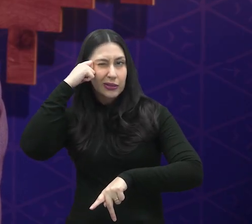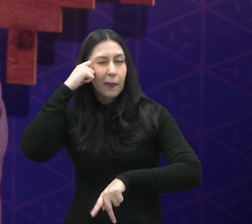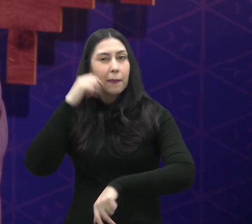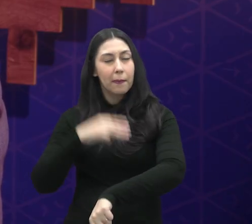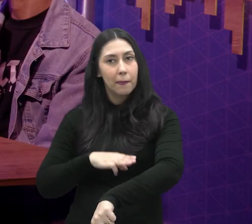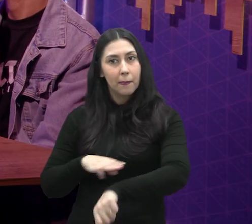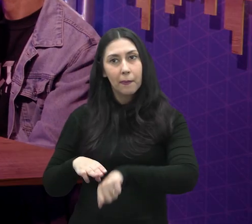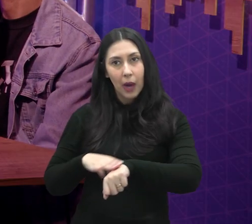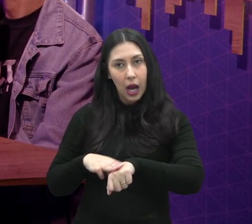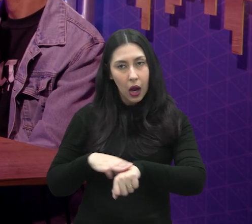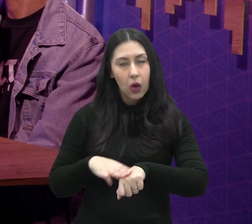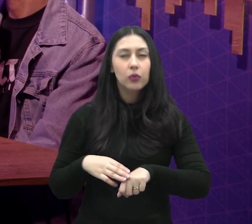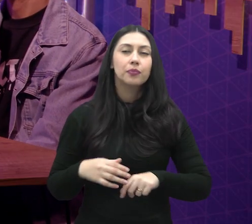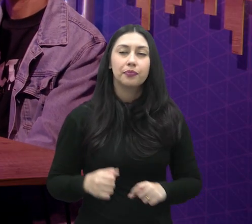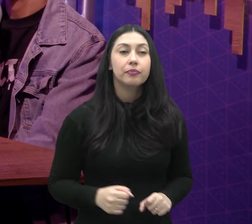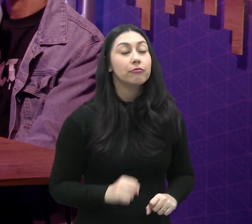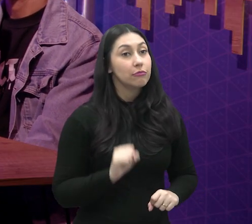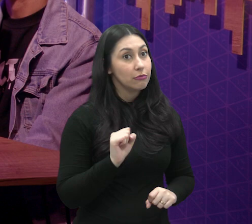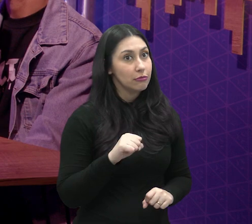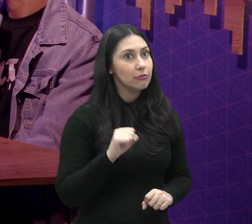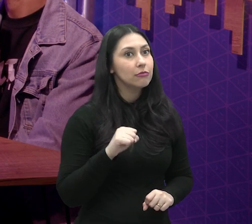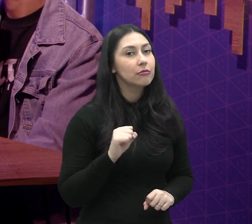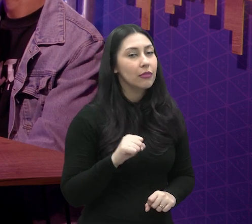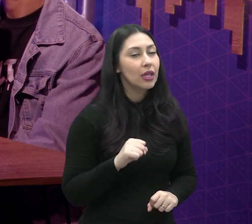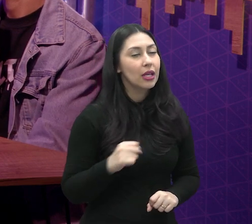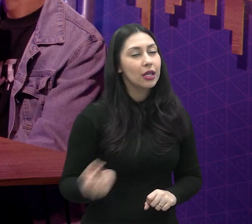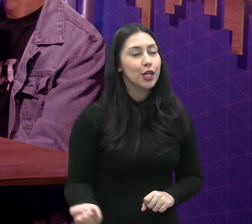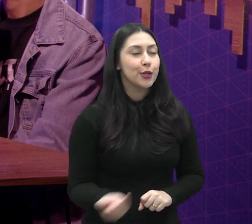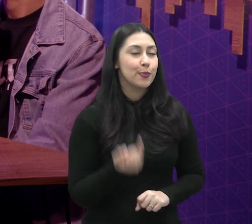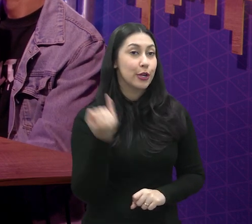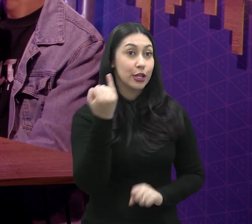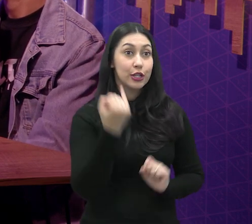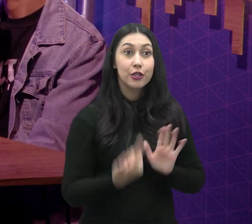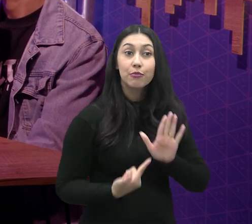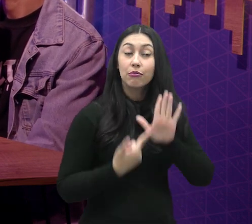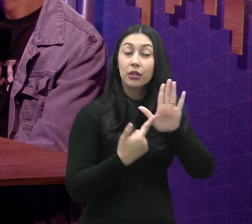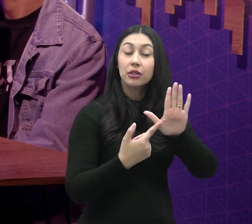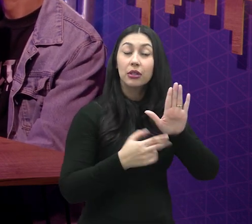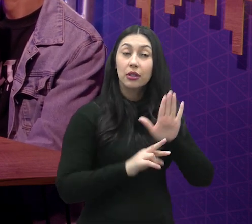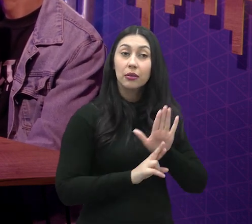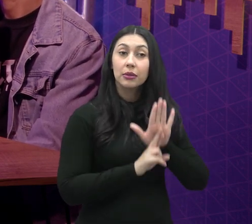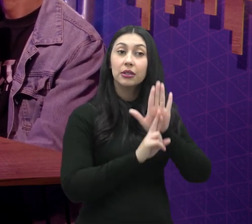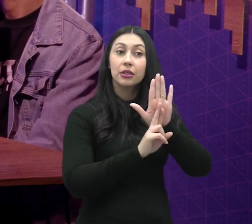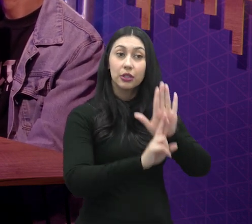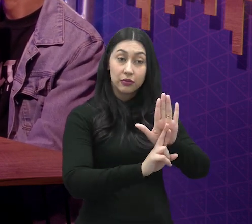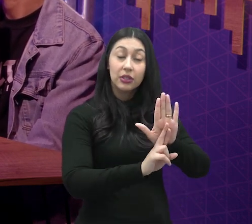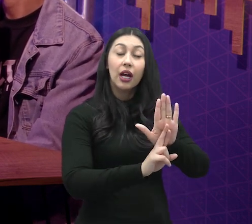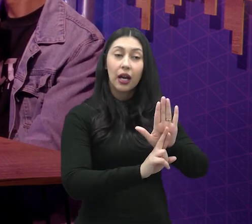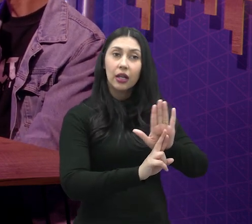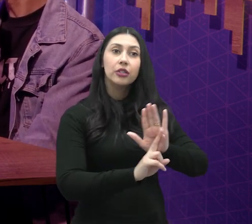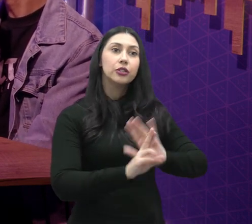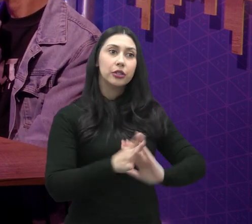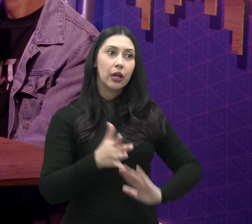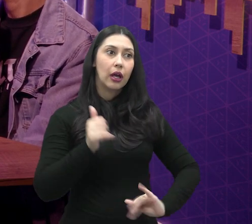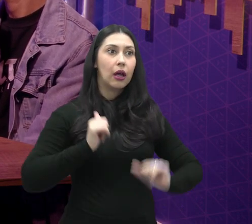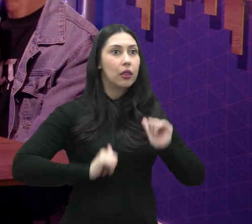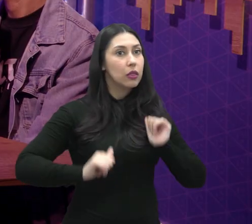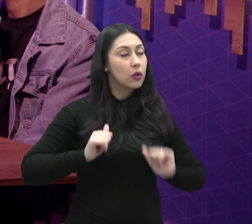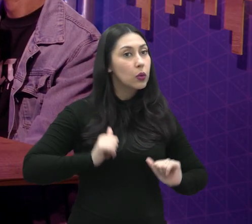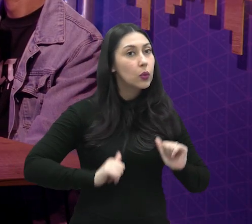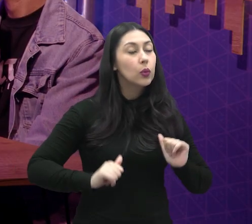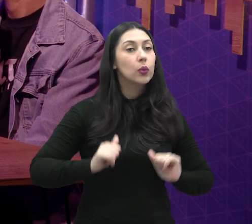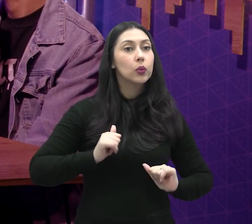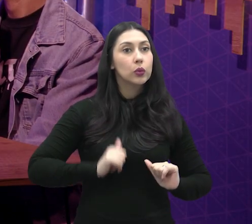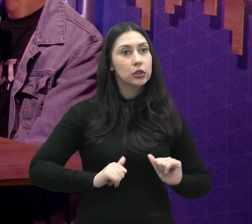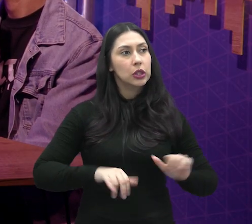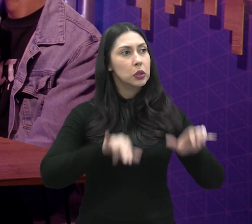como branca, né? Perfeito. E é muito importante a gente falar que essa representatividade, né, muitos atores vêm